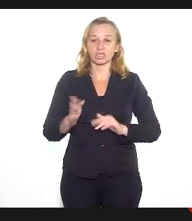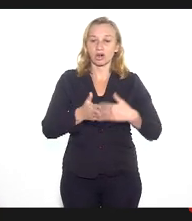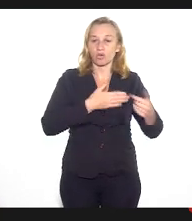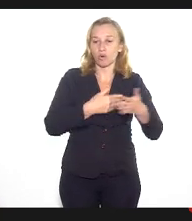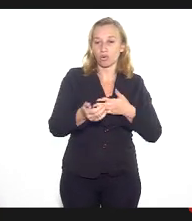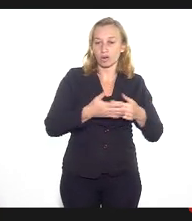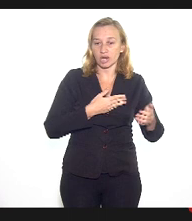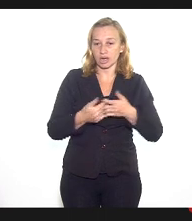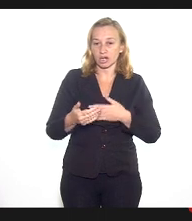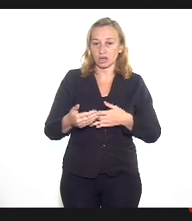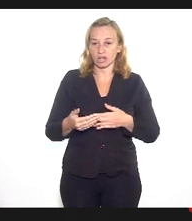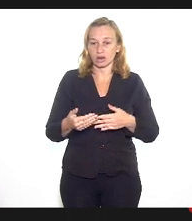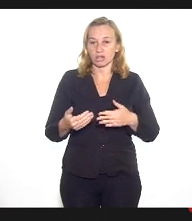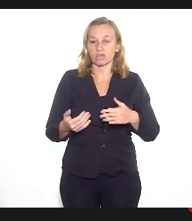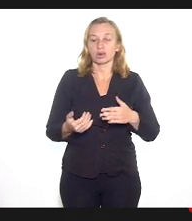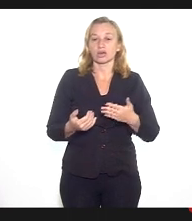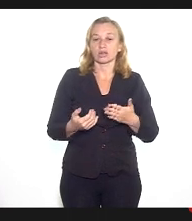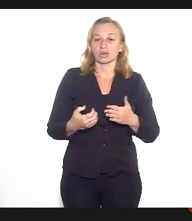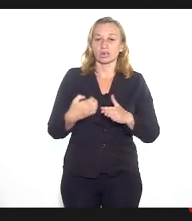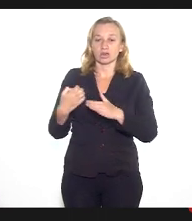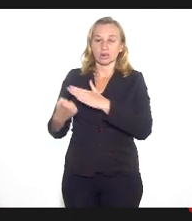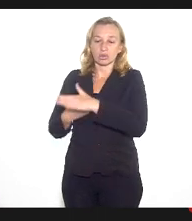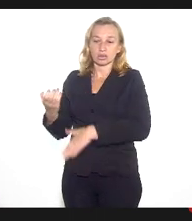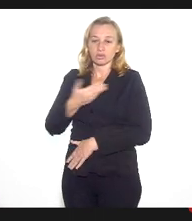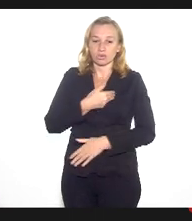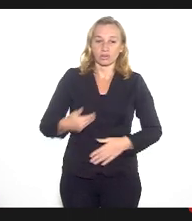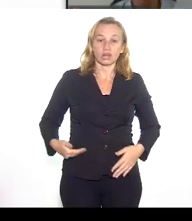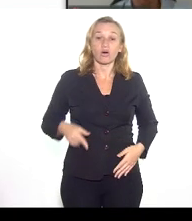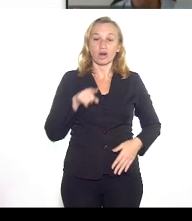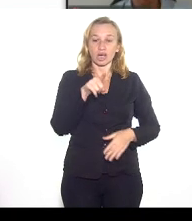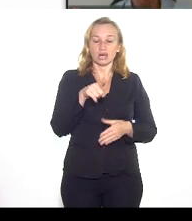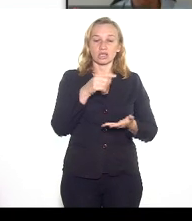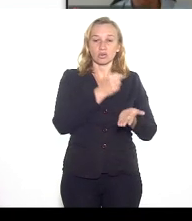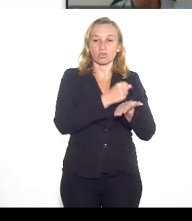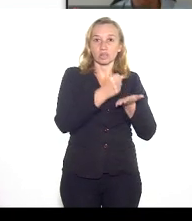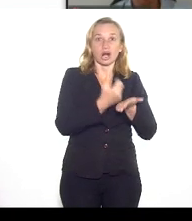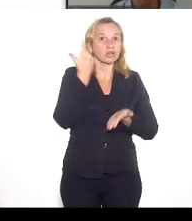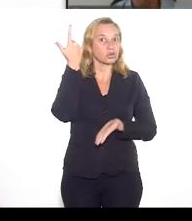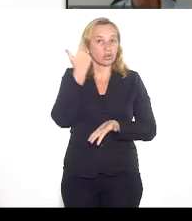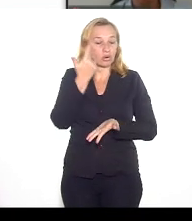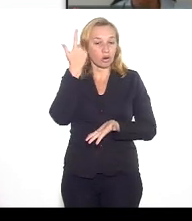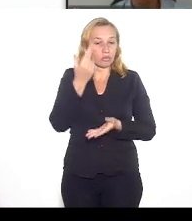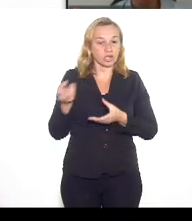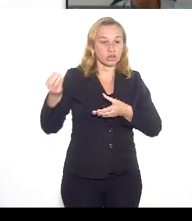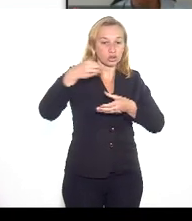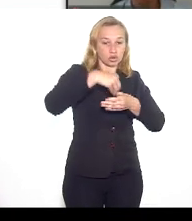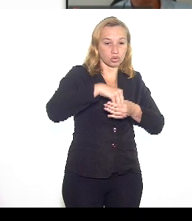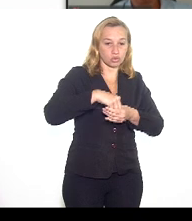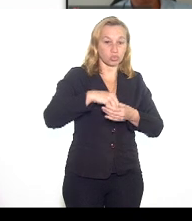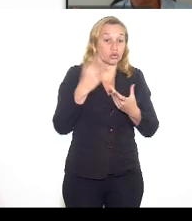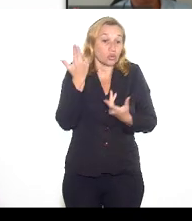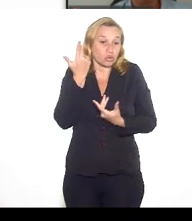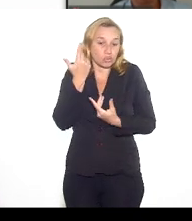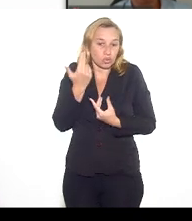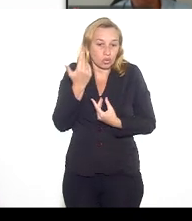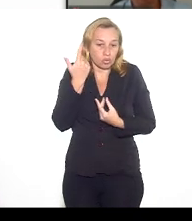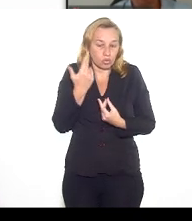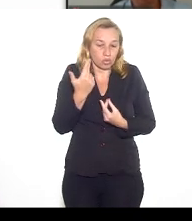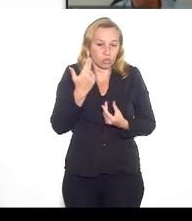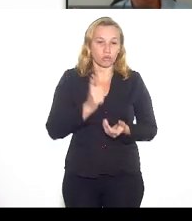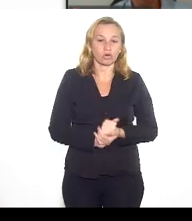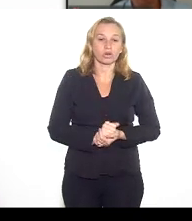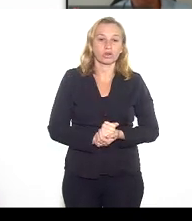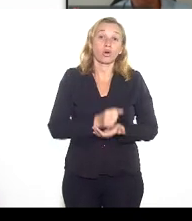entidade governamental. Esse contrato normalmente inclui elementos comuns, como objeto